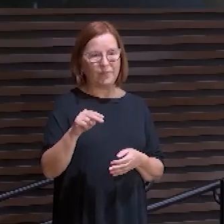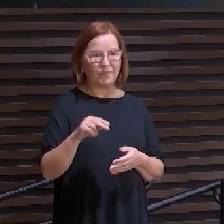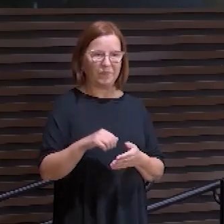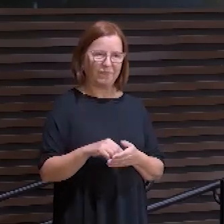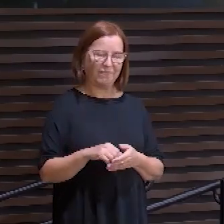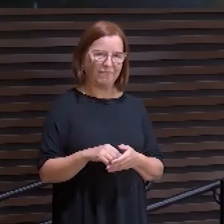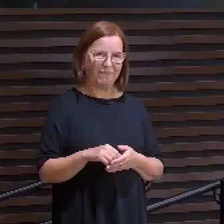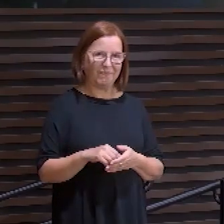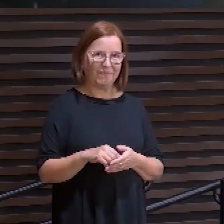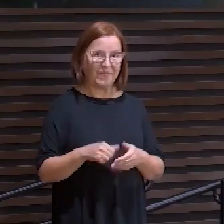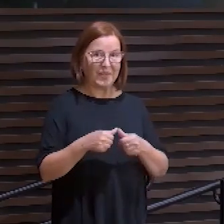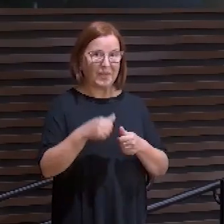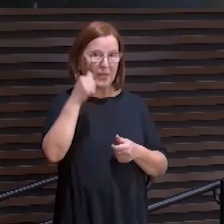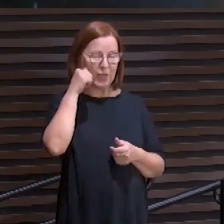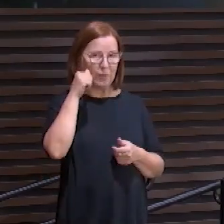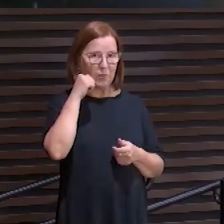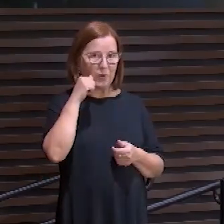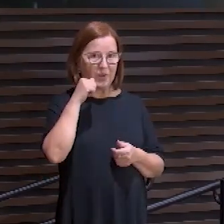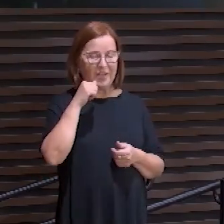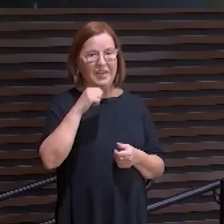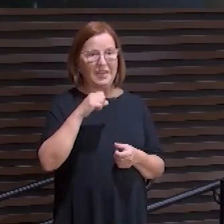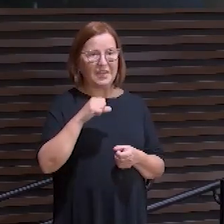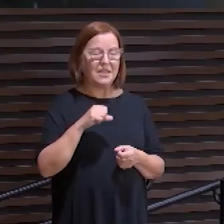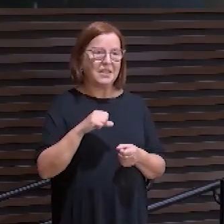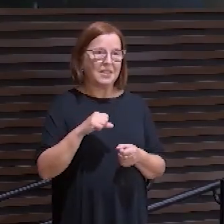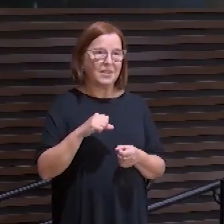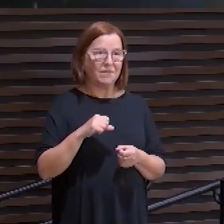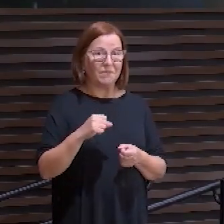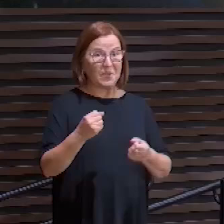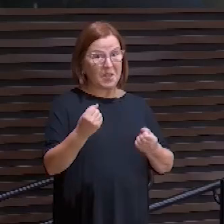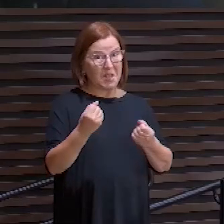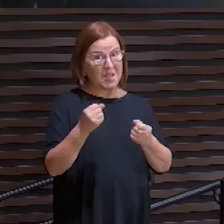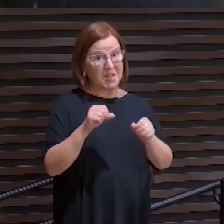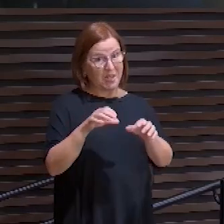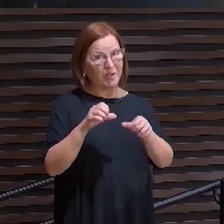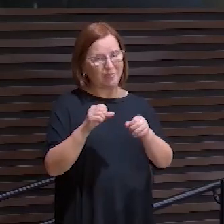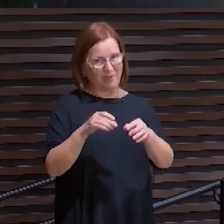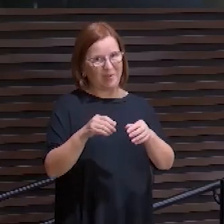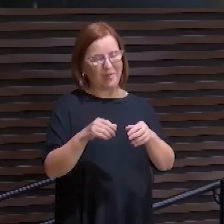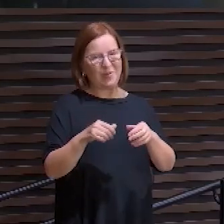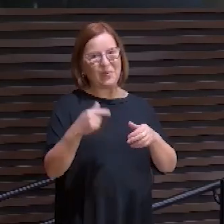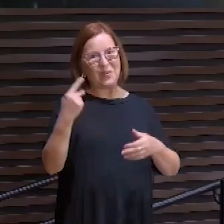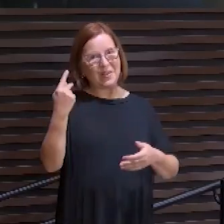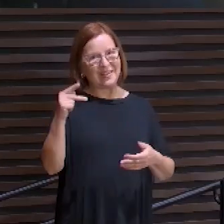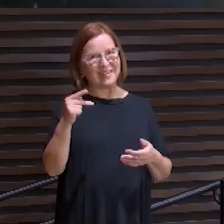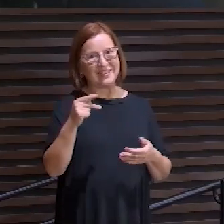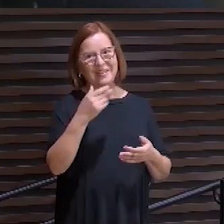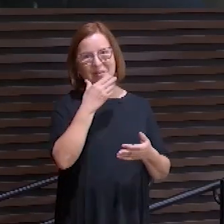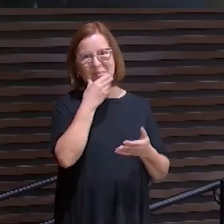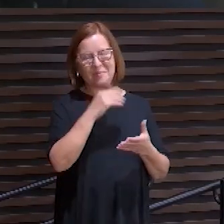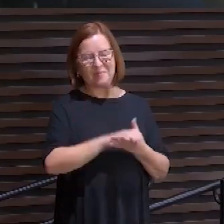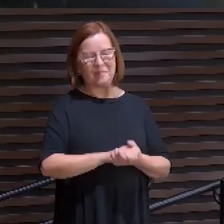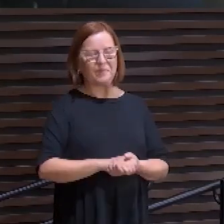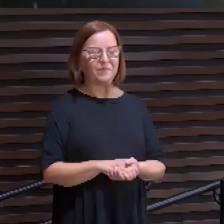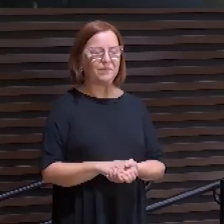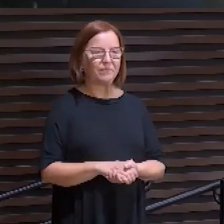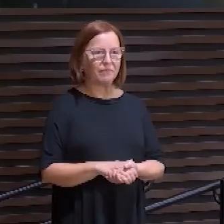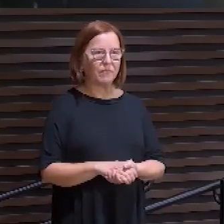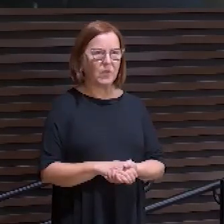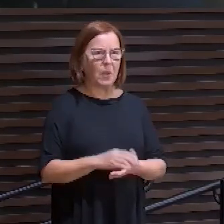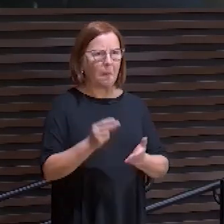filhos. Apesar de um horário de